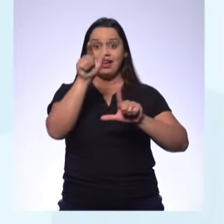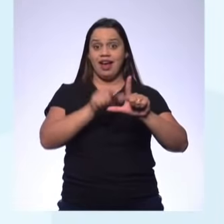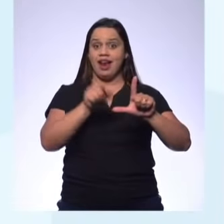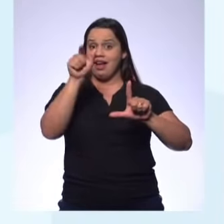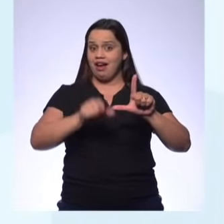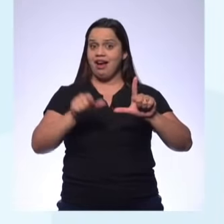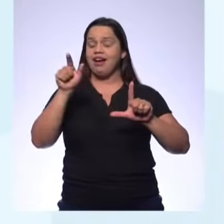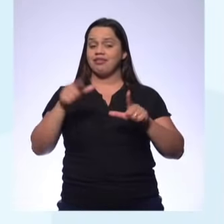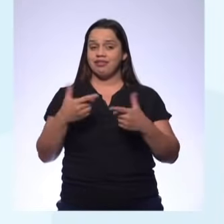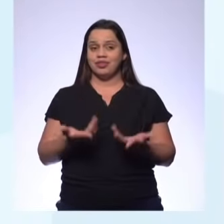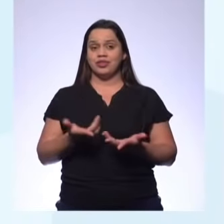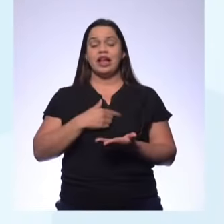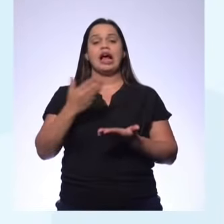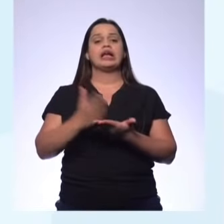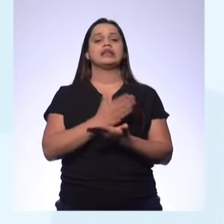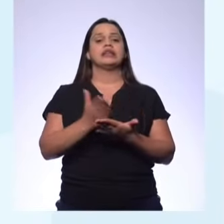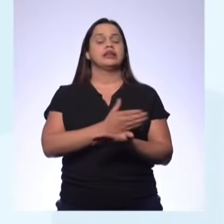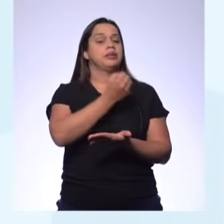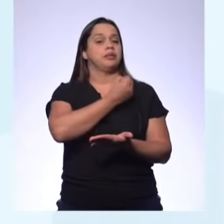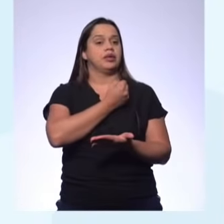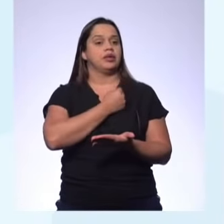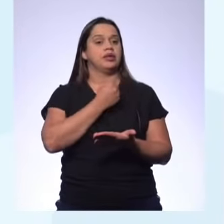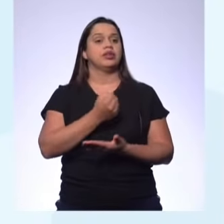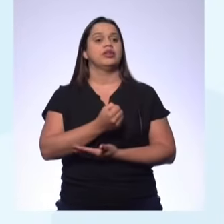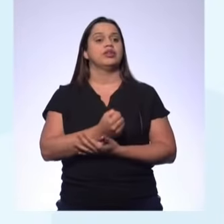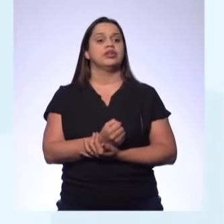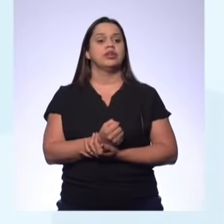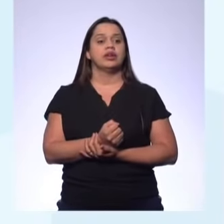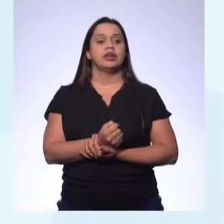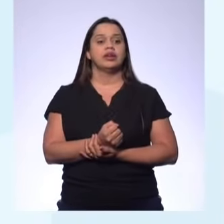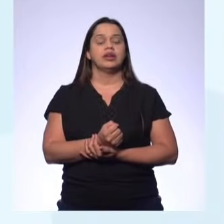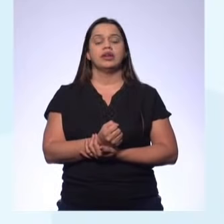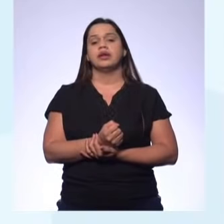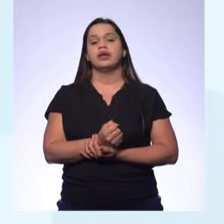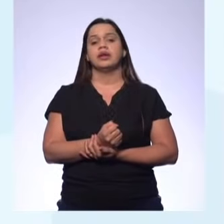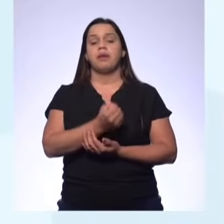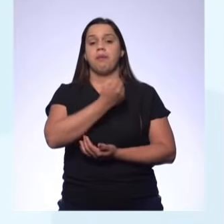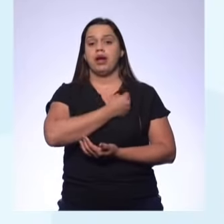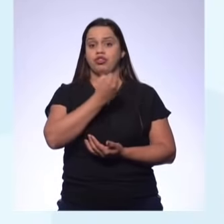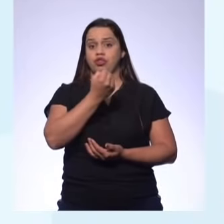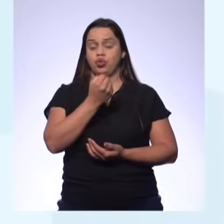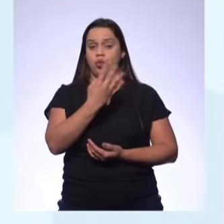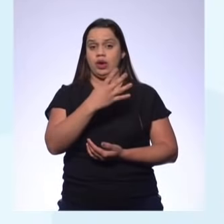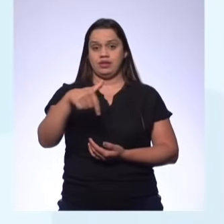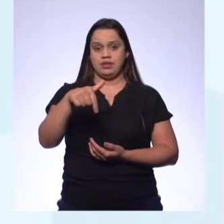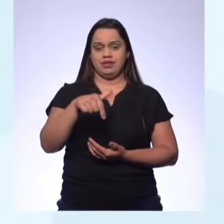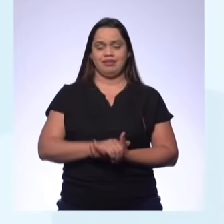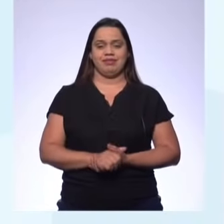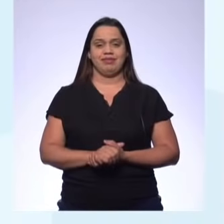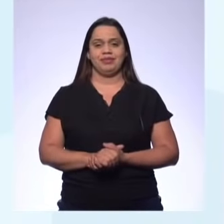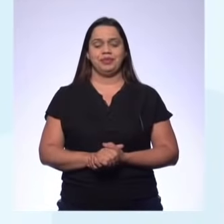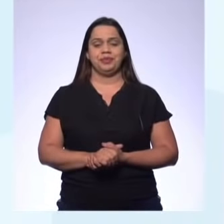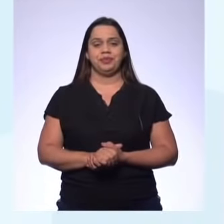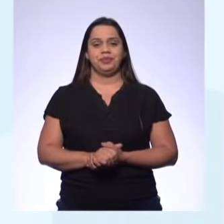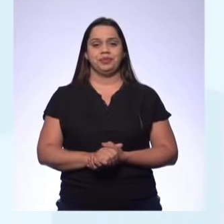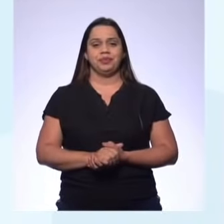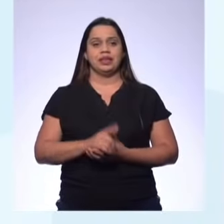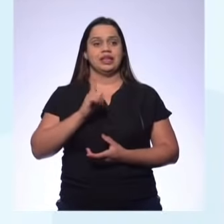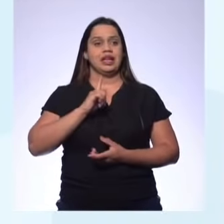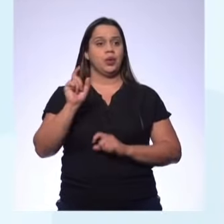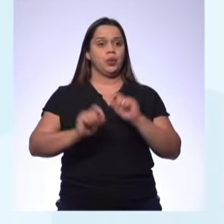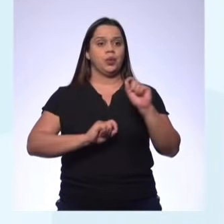gráficos. Ele está na página, page on 47, página 47. Nós temos um bar